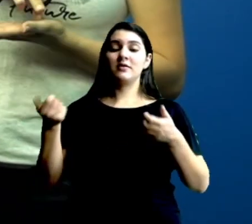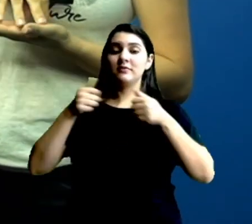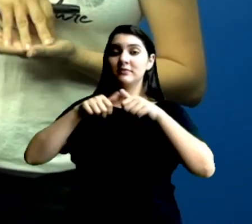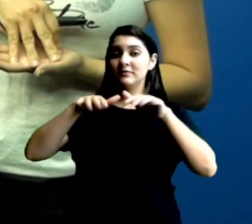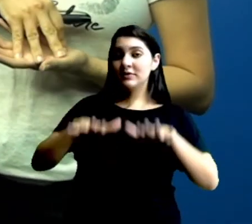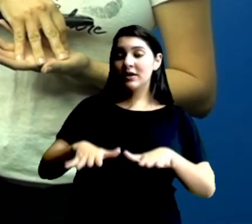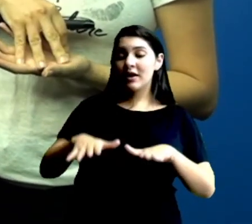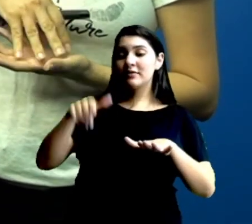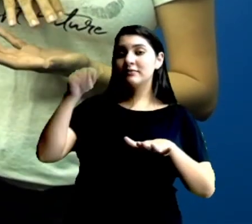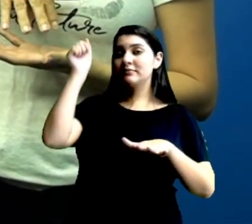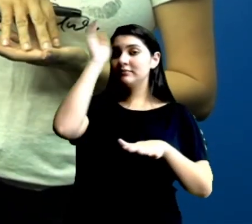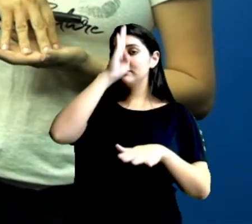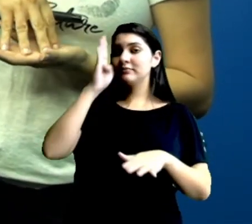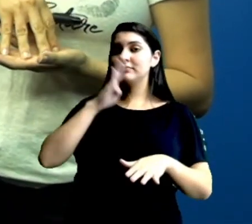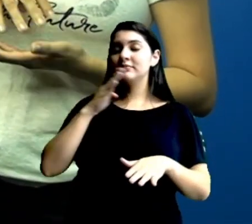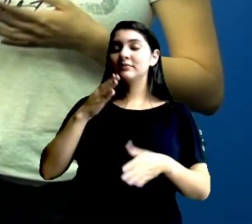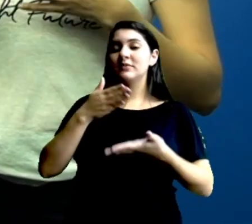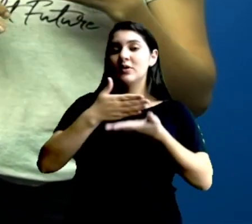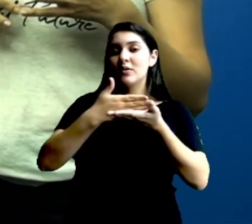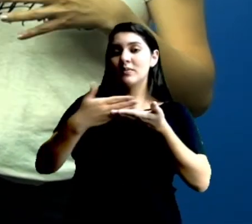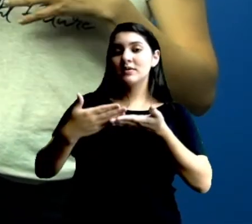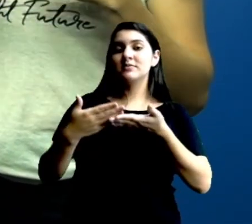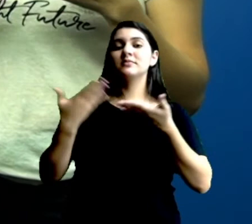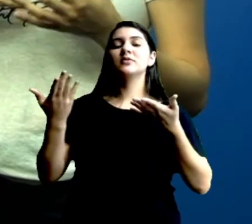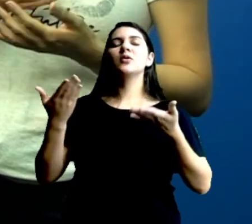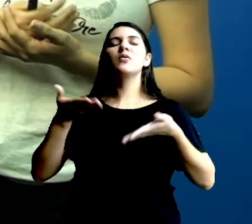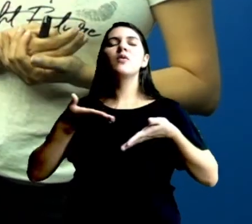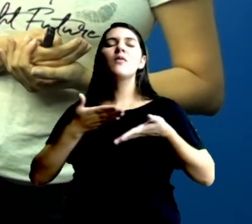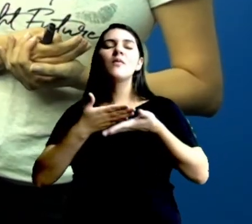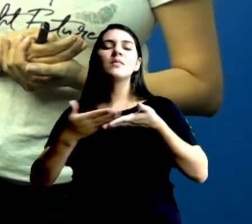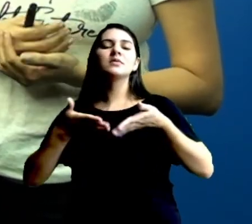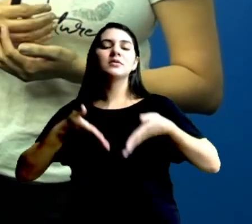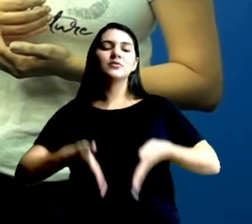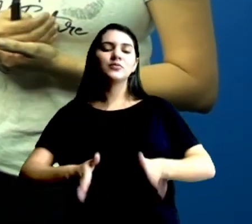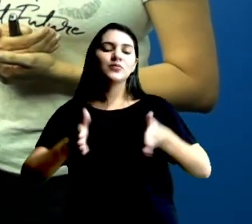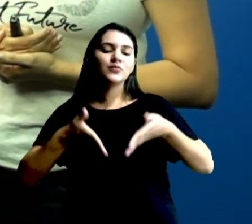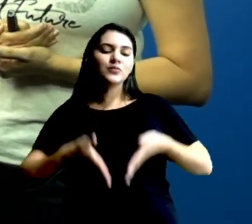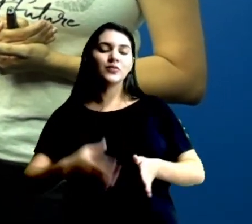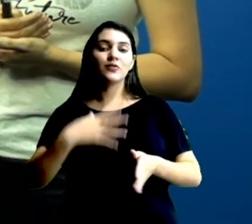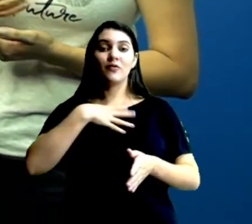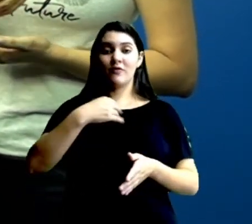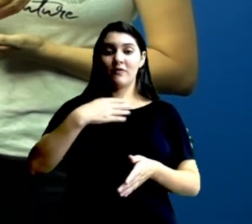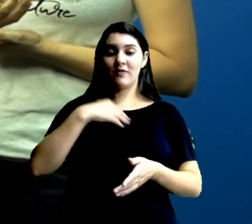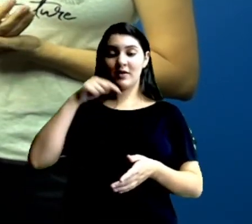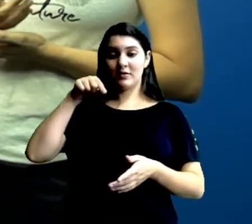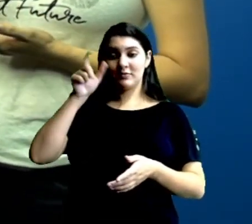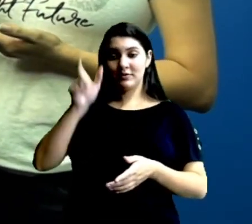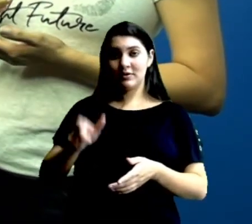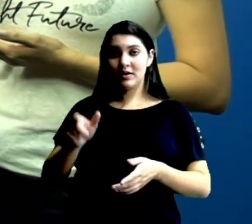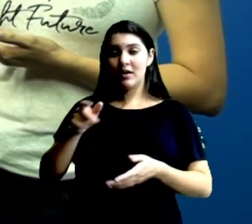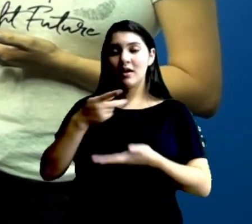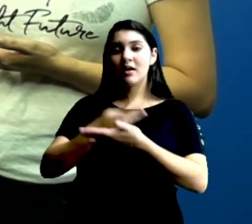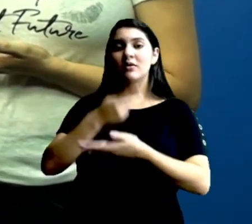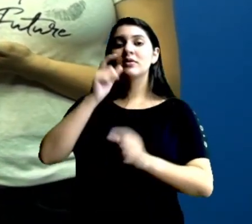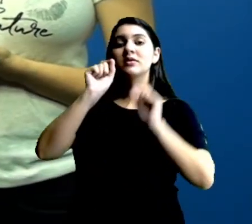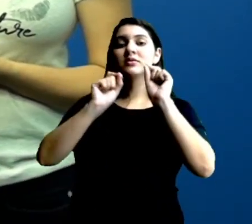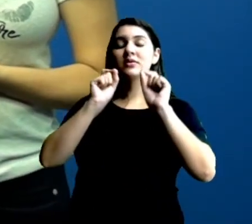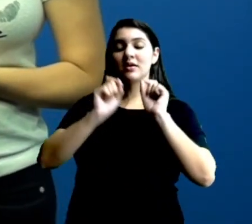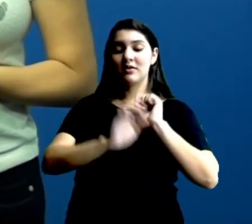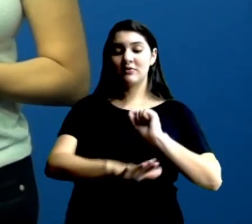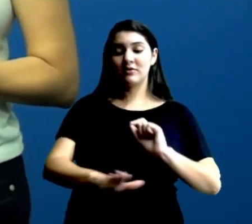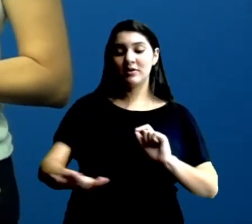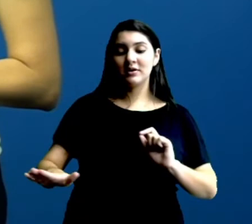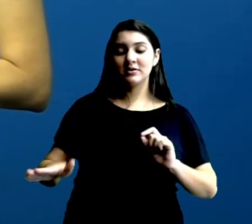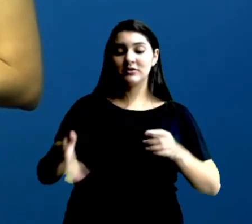se fincaram no Brasil. A partir daí, eles começaram a ter os filhos deles aqui. E isso, o que acontece? Essas crianças que